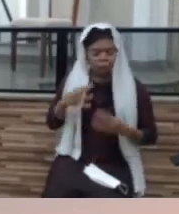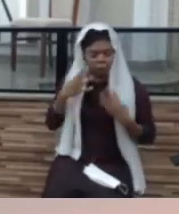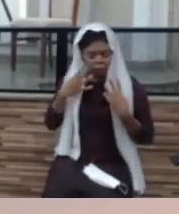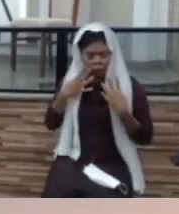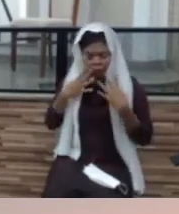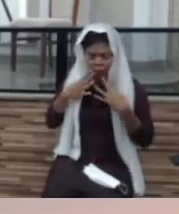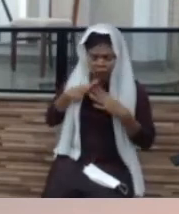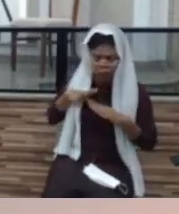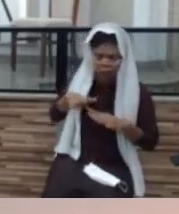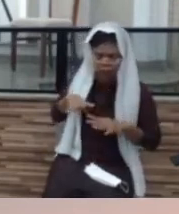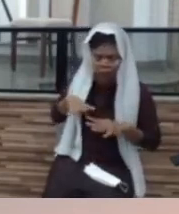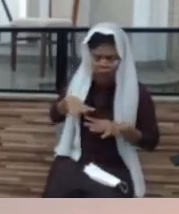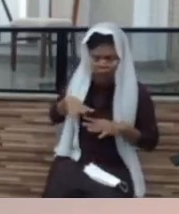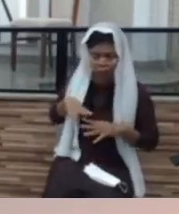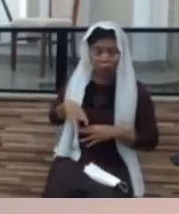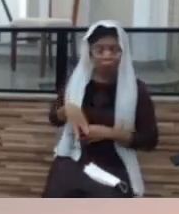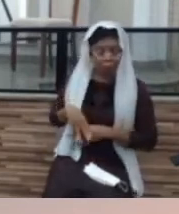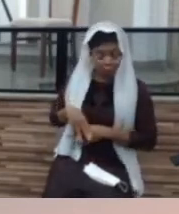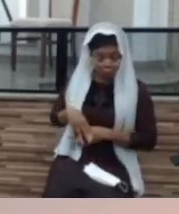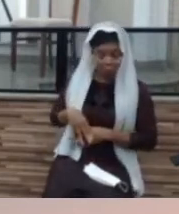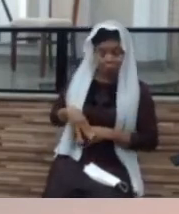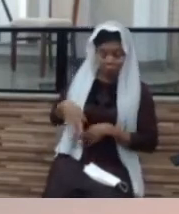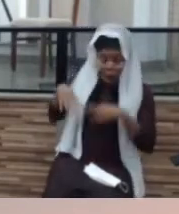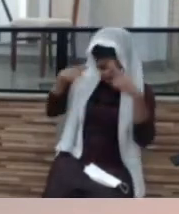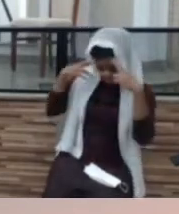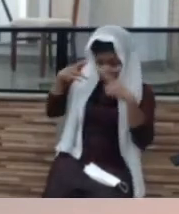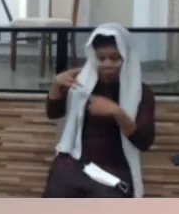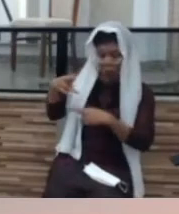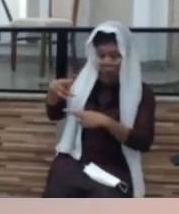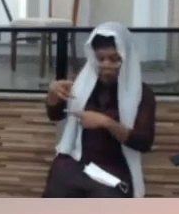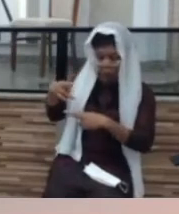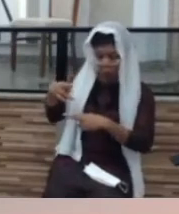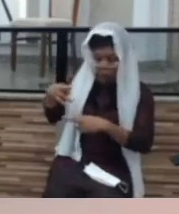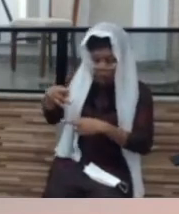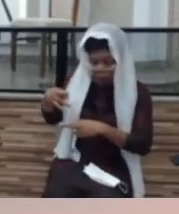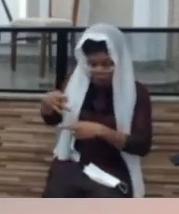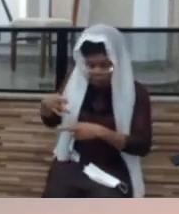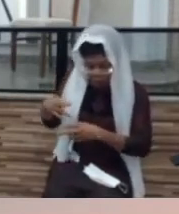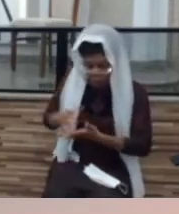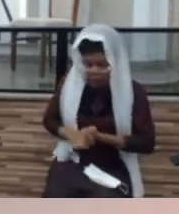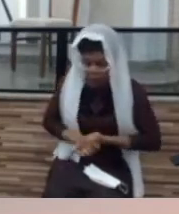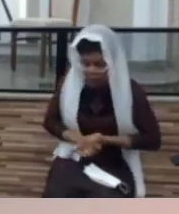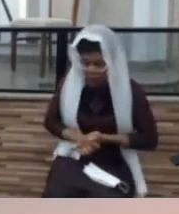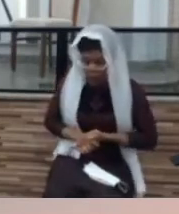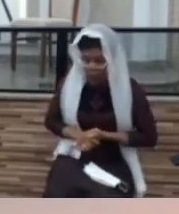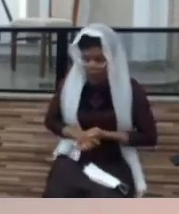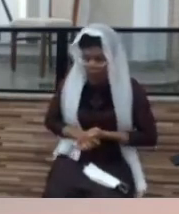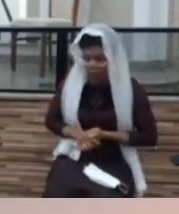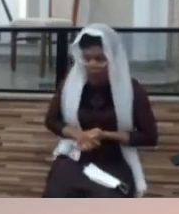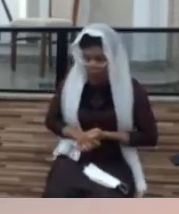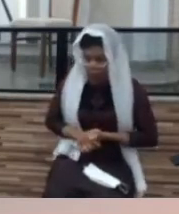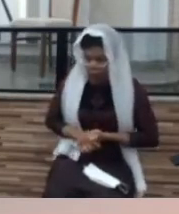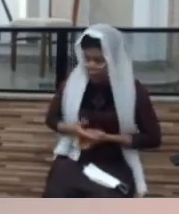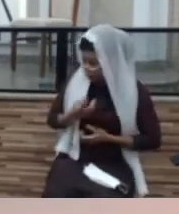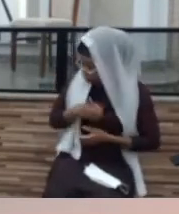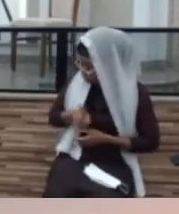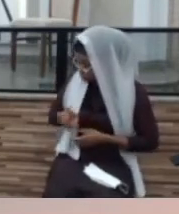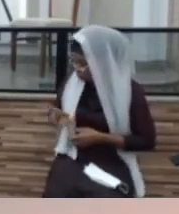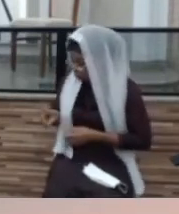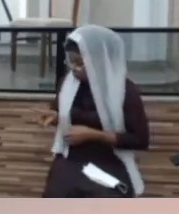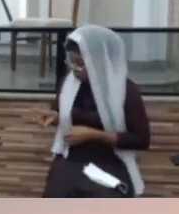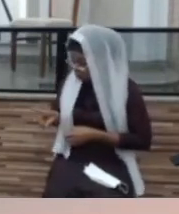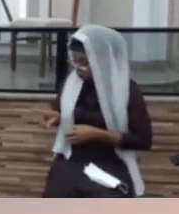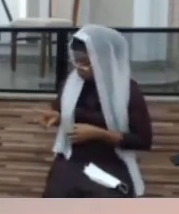Foi, irmãos, sair Neemias, o que ele fez? Trouxe Tobias com seus móveis para dentro daquela câmara.